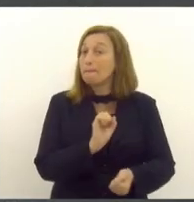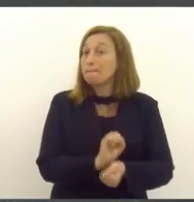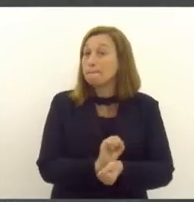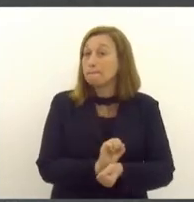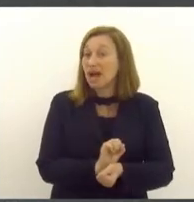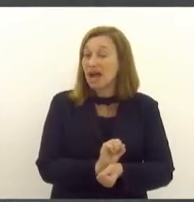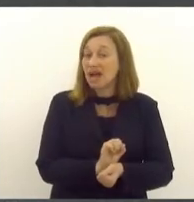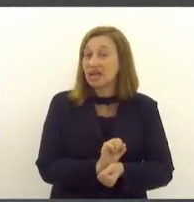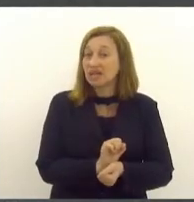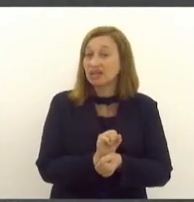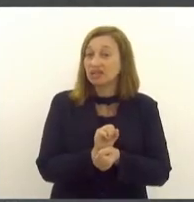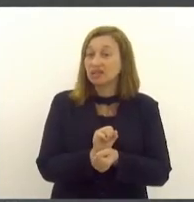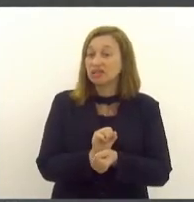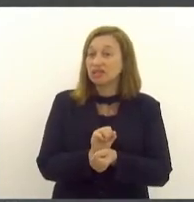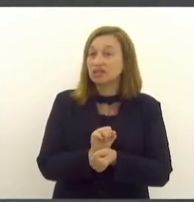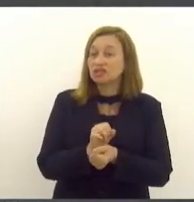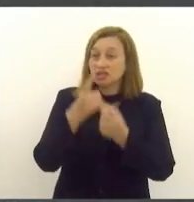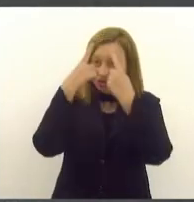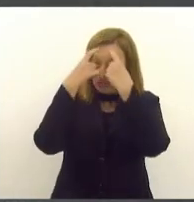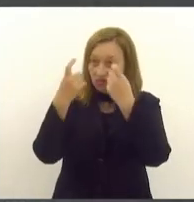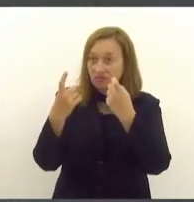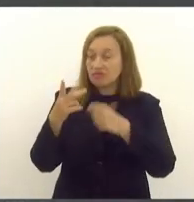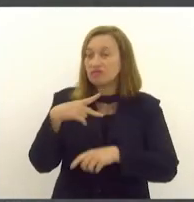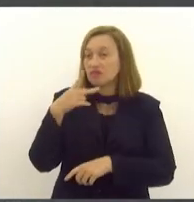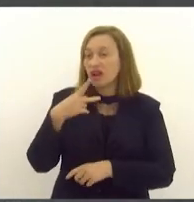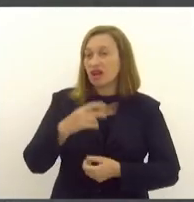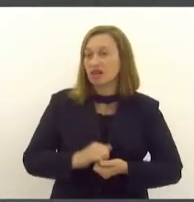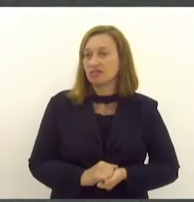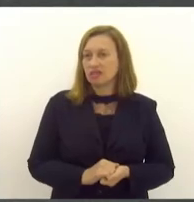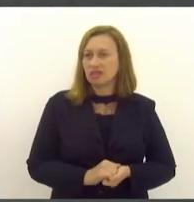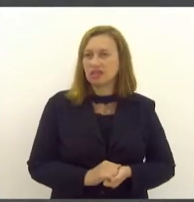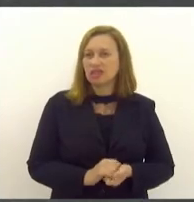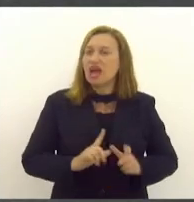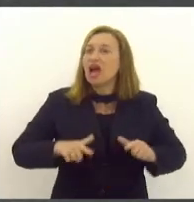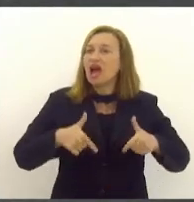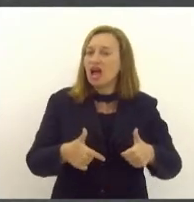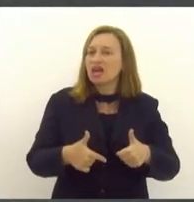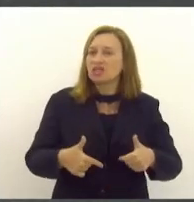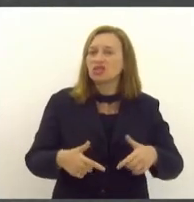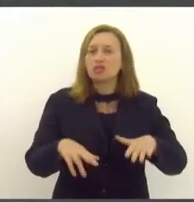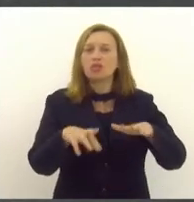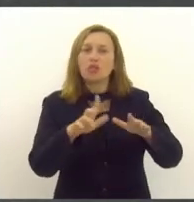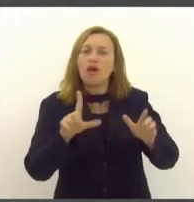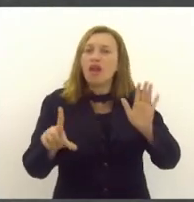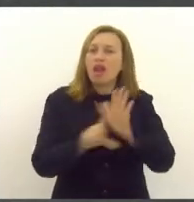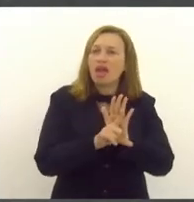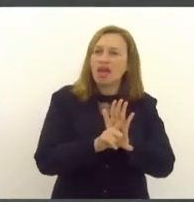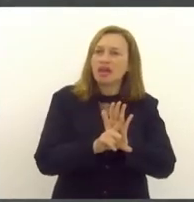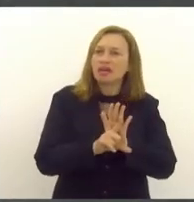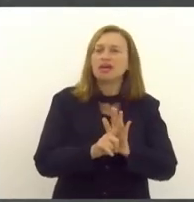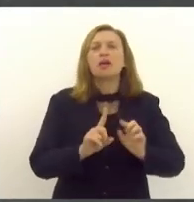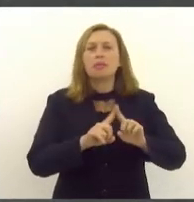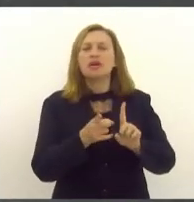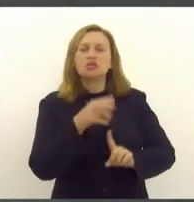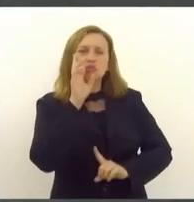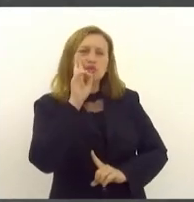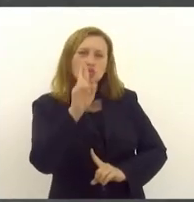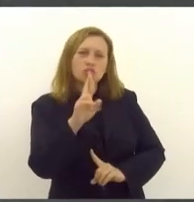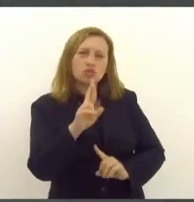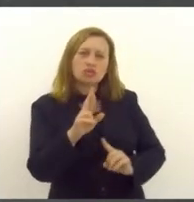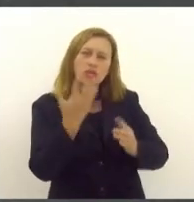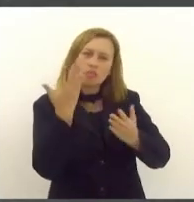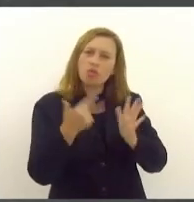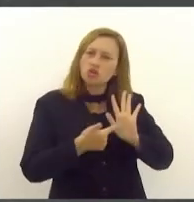você ferrar foi a palavra que ele usou ajam com os rigores da lei o que vossa excelência Está apresentando